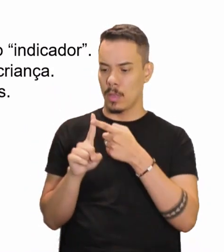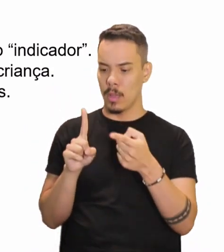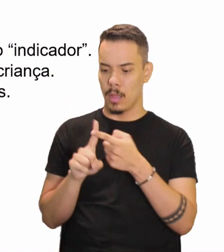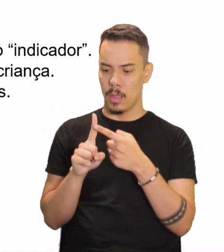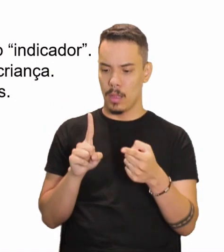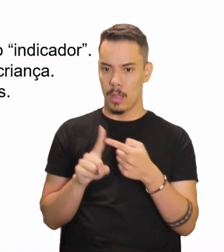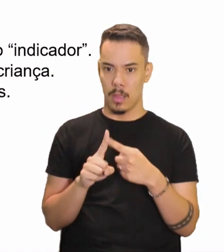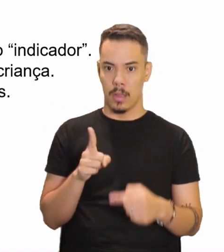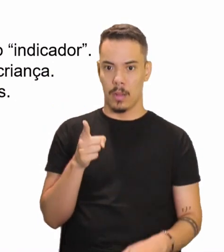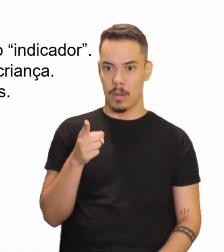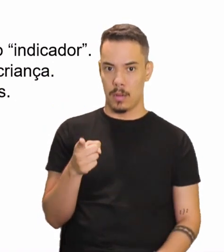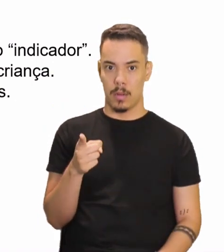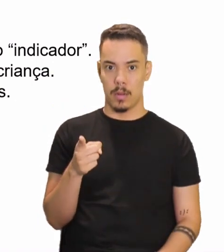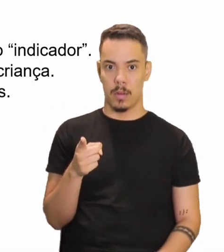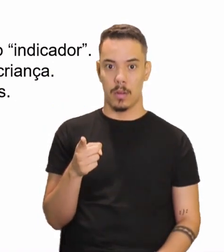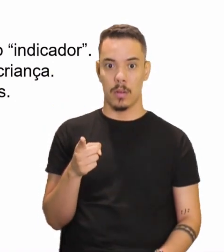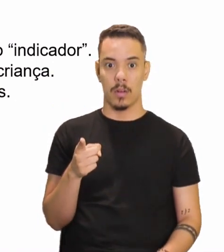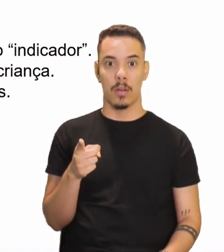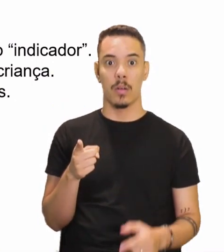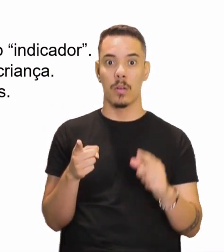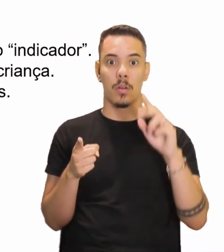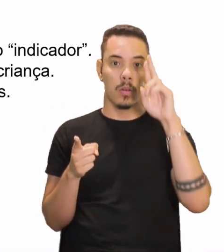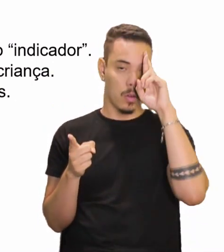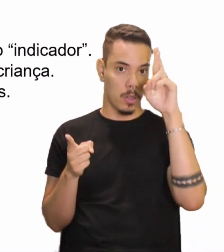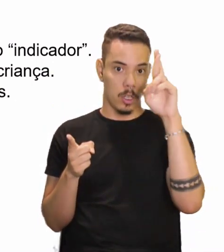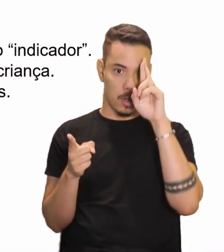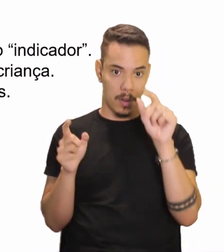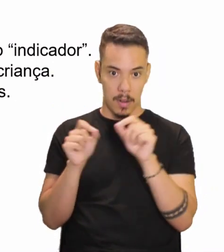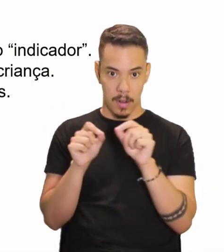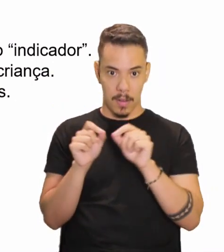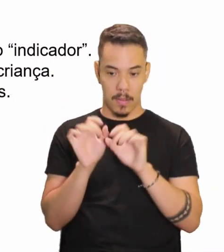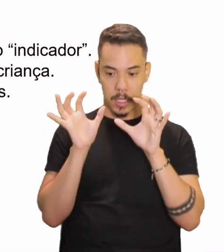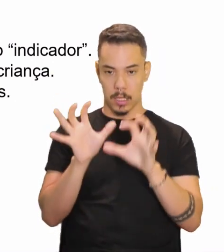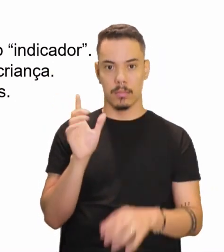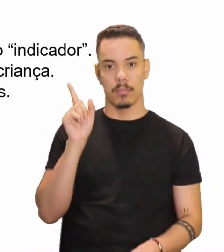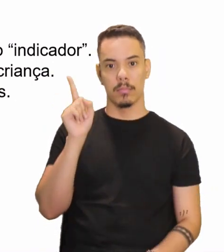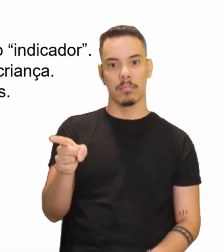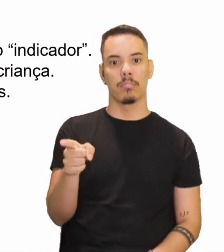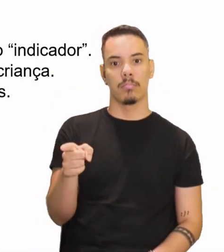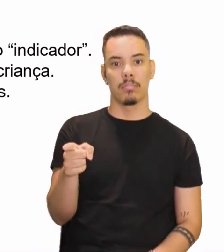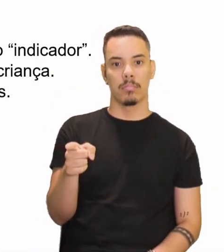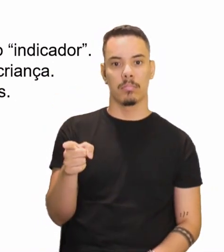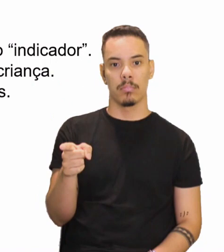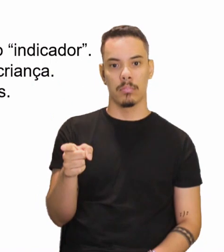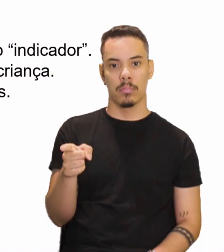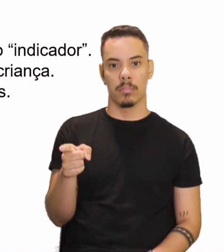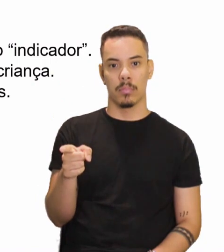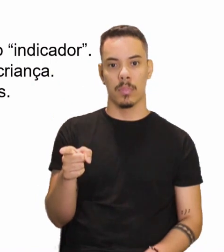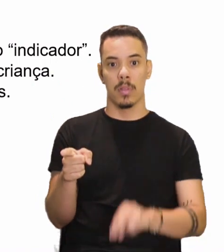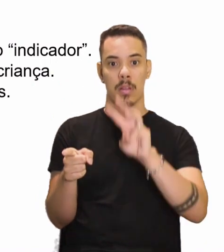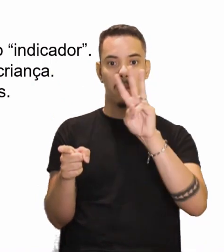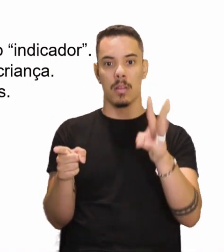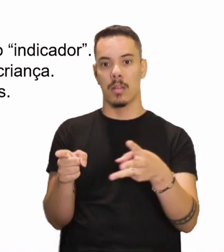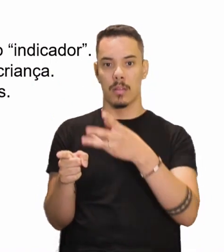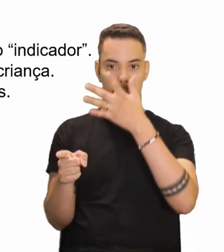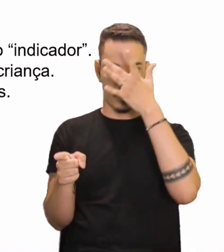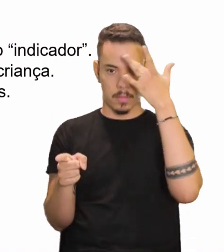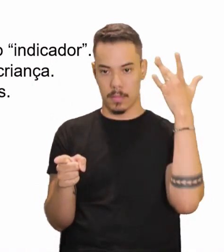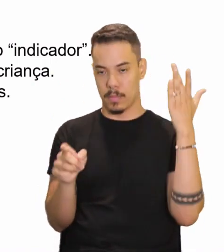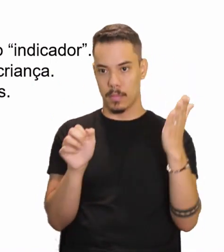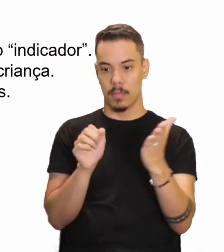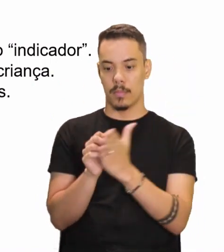o Patrão faz assim com indicador e três mil Operários